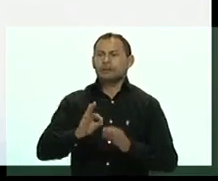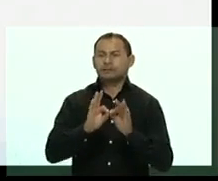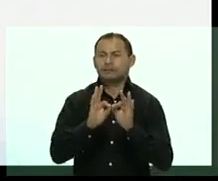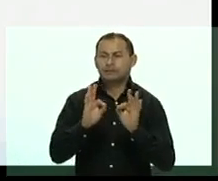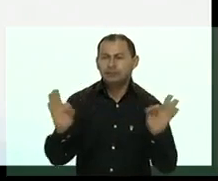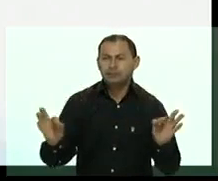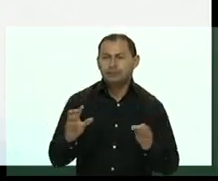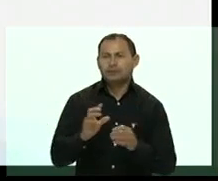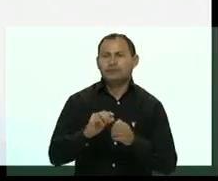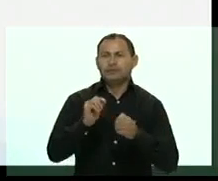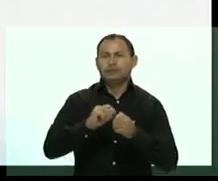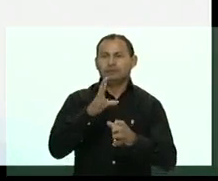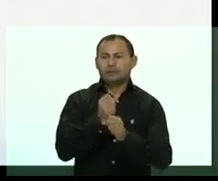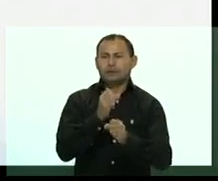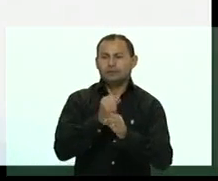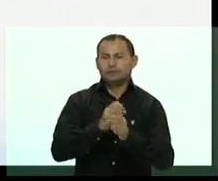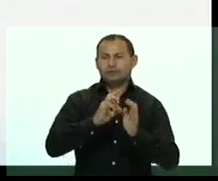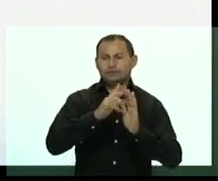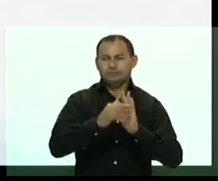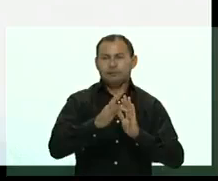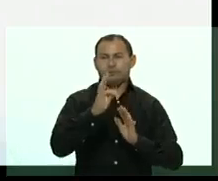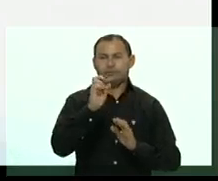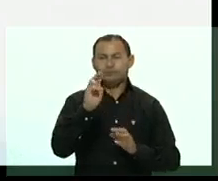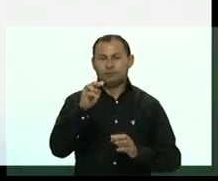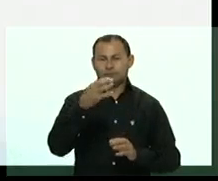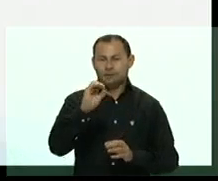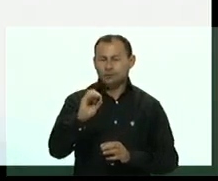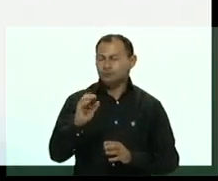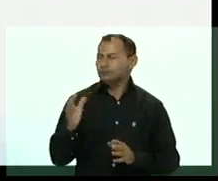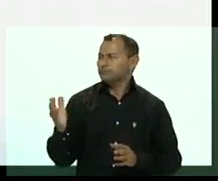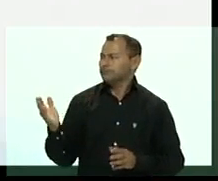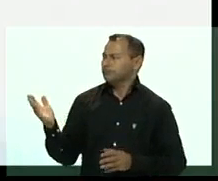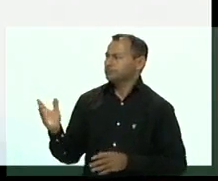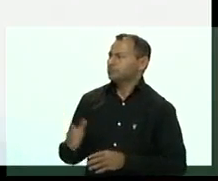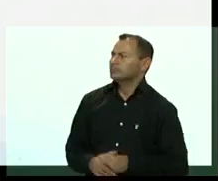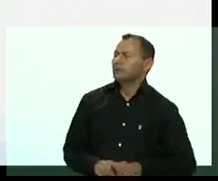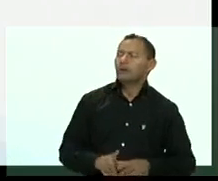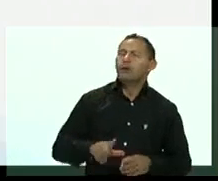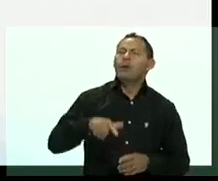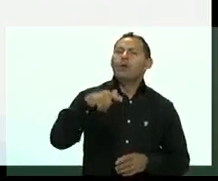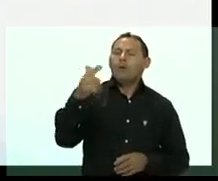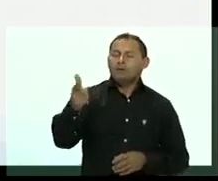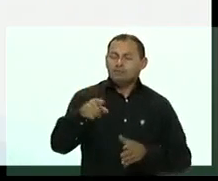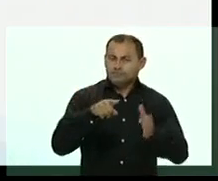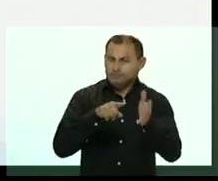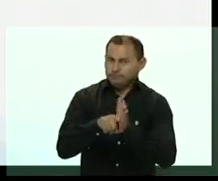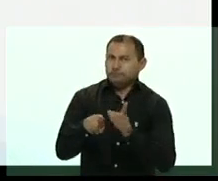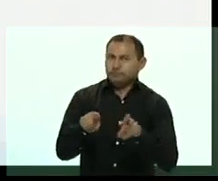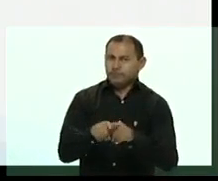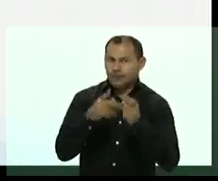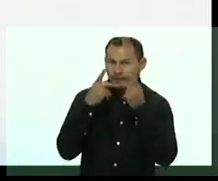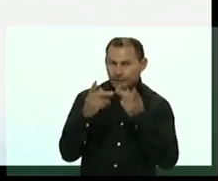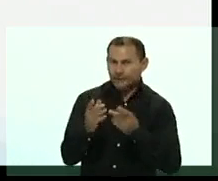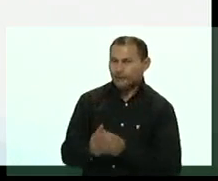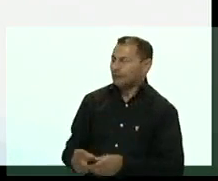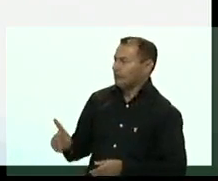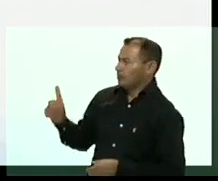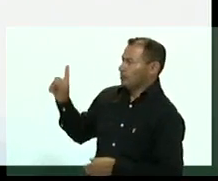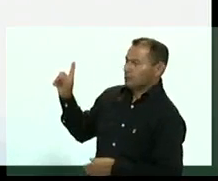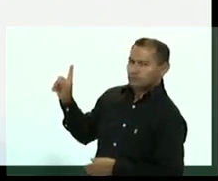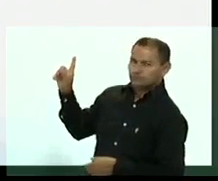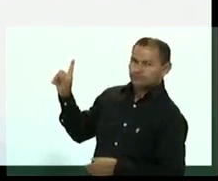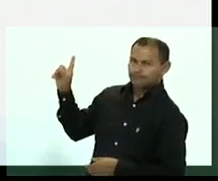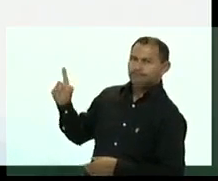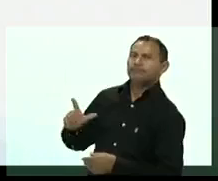simples de realizar o cálculo de derivada de uma função? Outra situação, outro questionamento que a gente vai falar bastante.